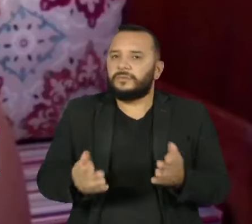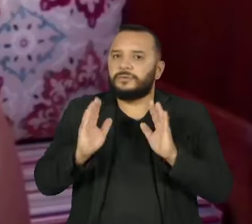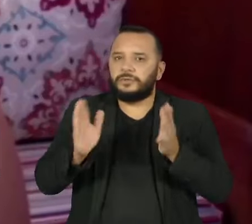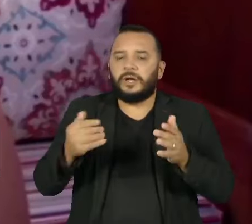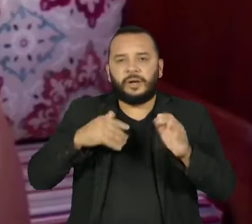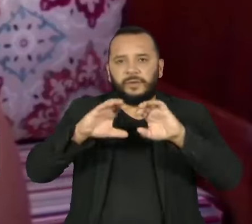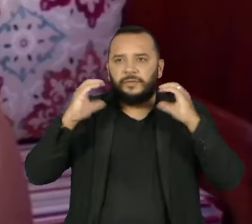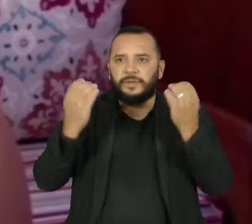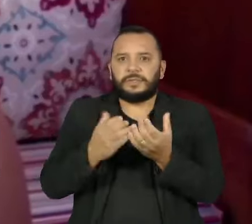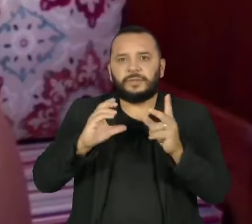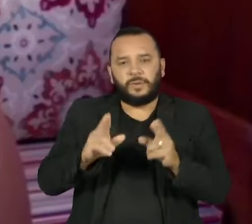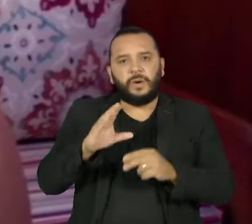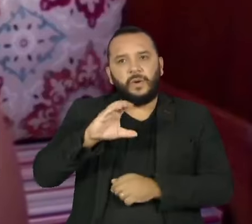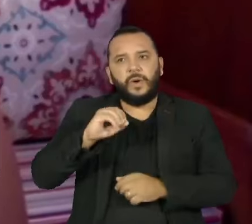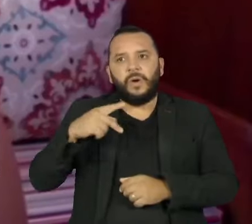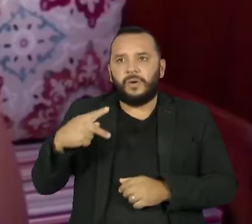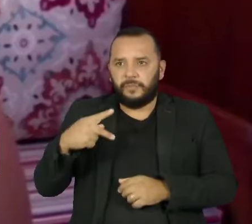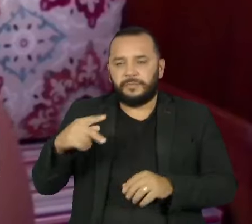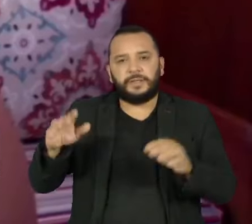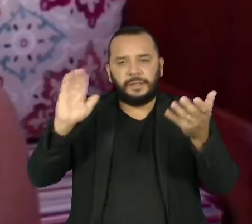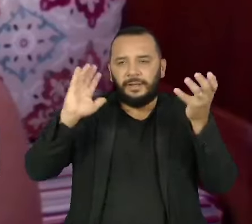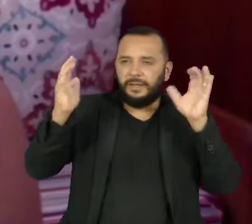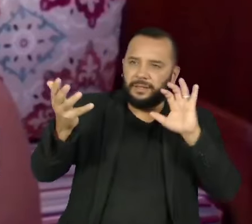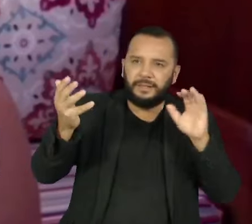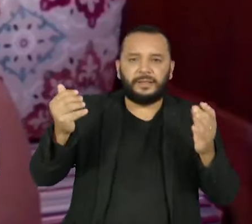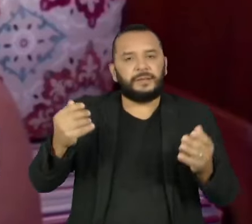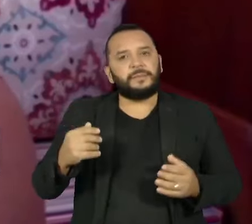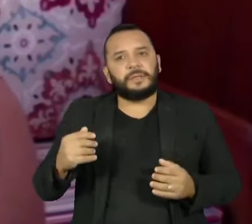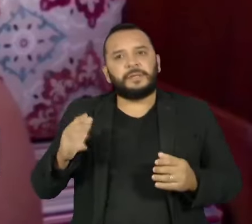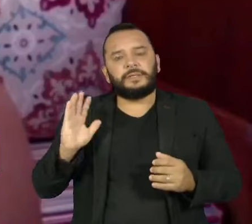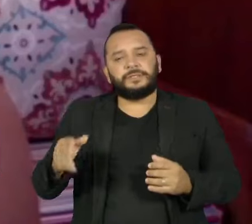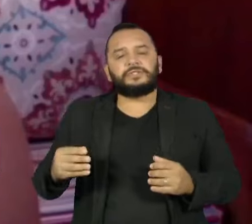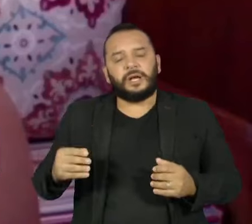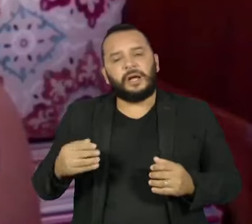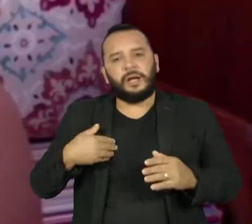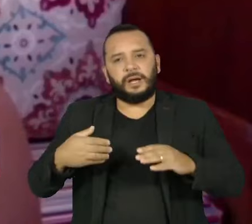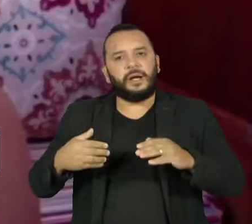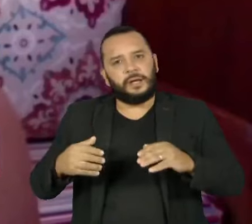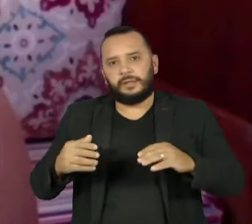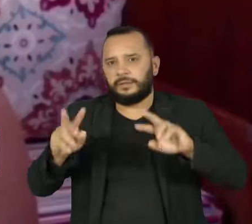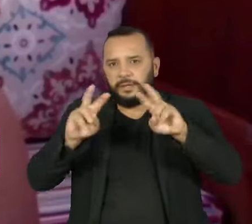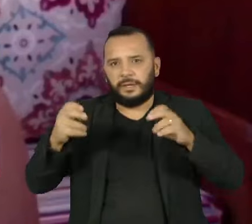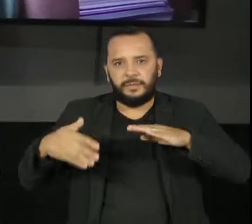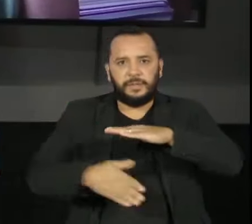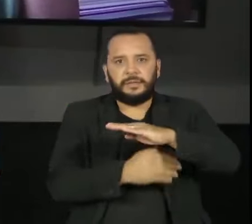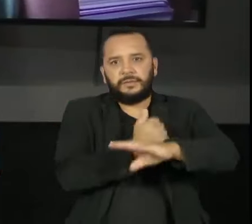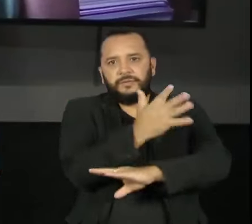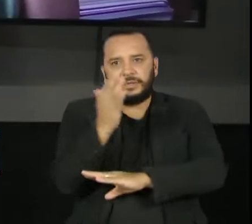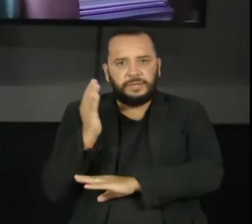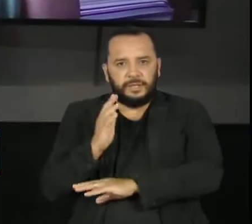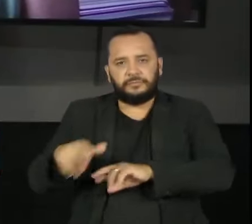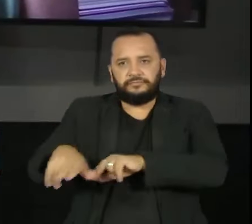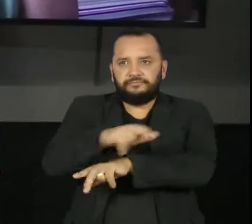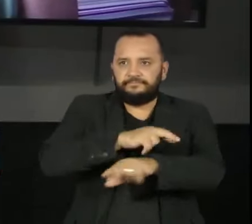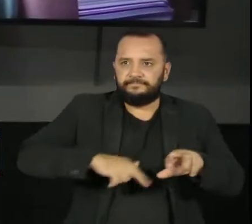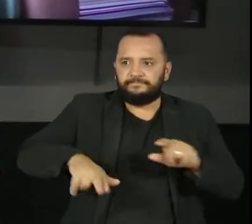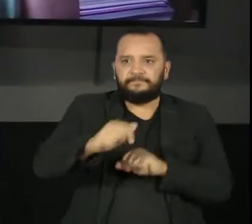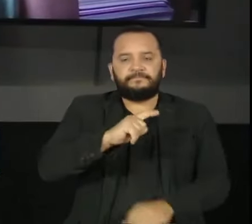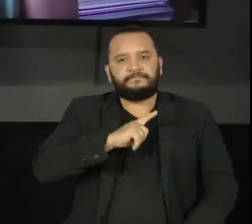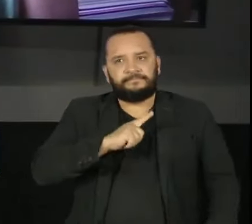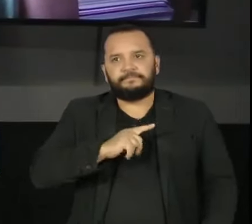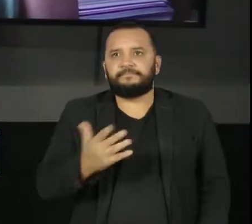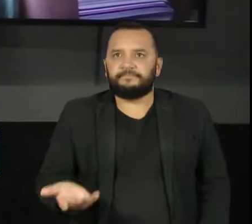as Cops de biodiversidade de clima enquanto Federação e olhando para